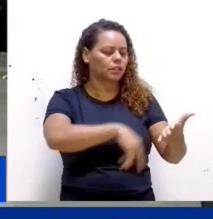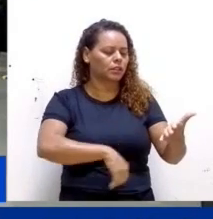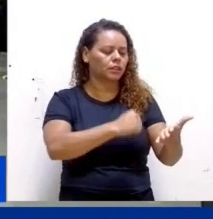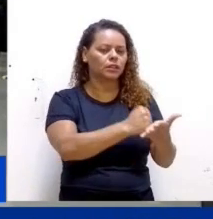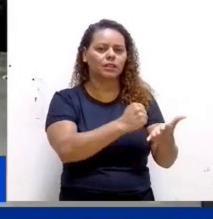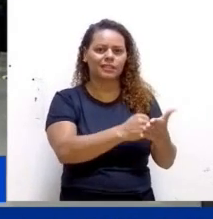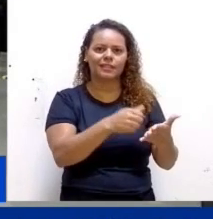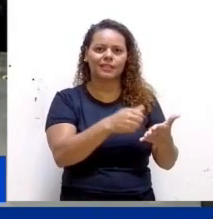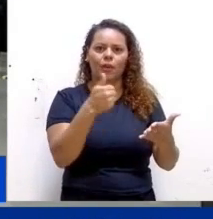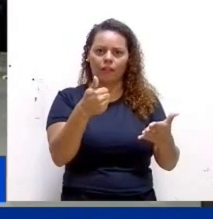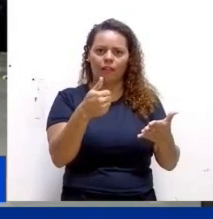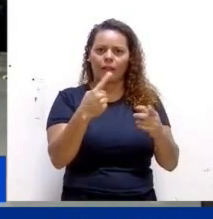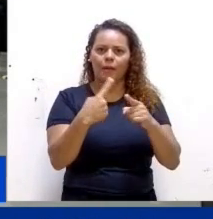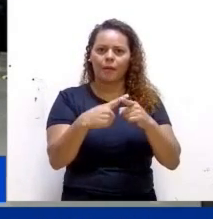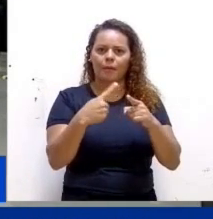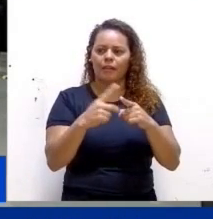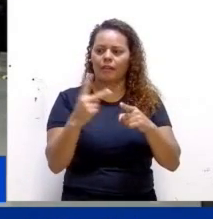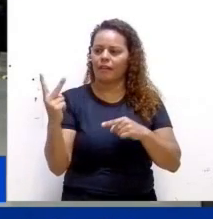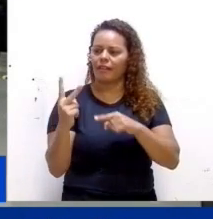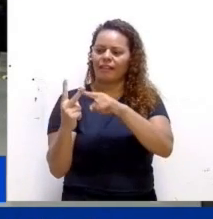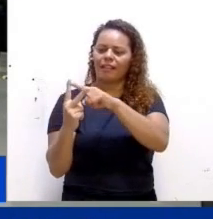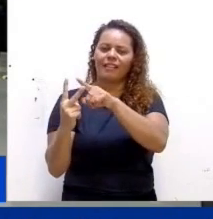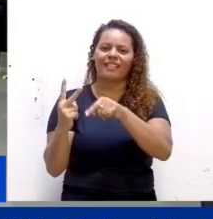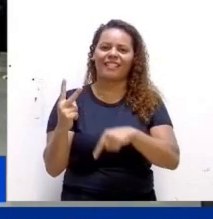O sim dos nubentes.